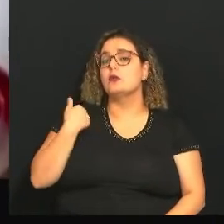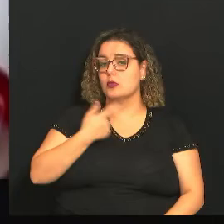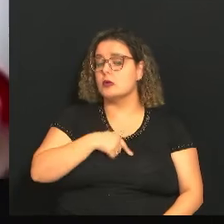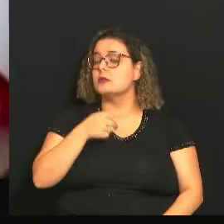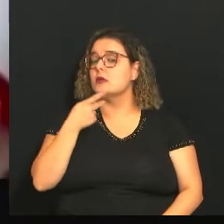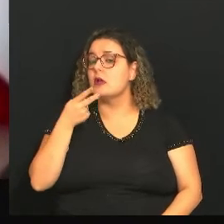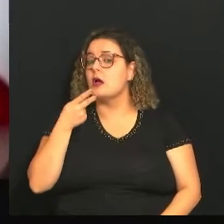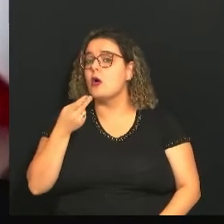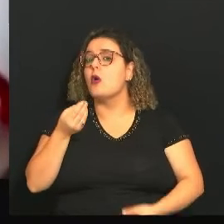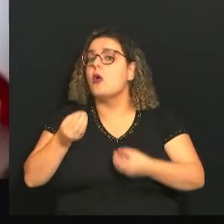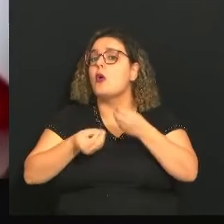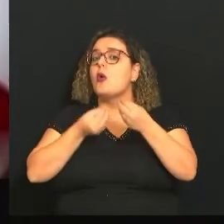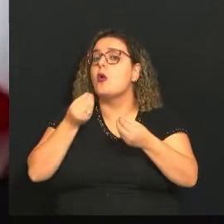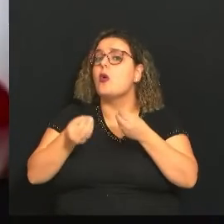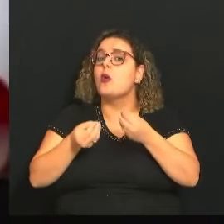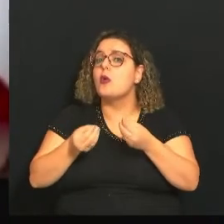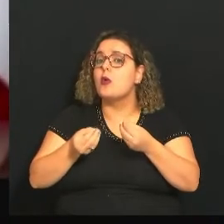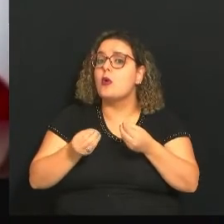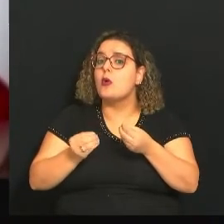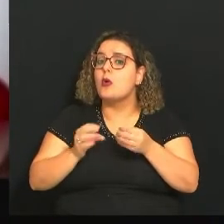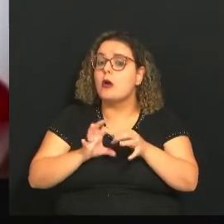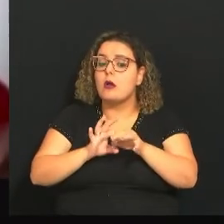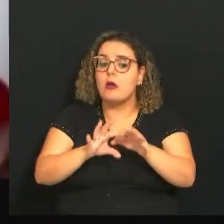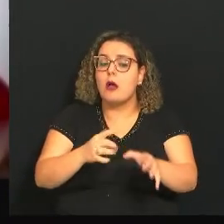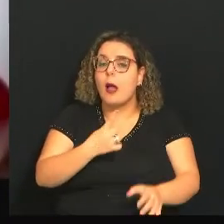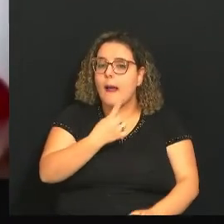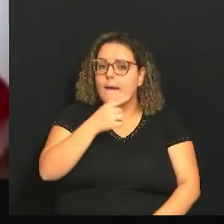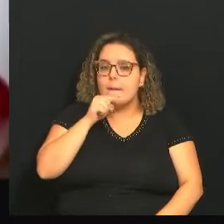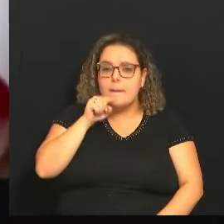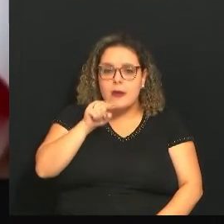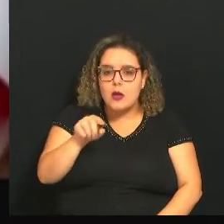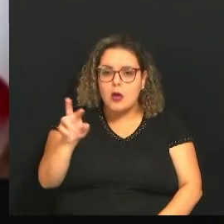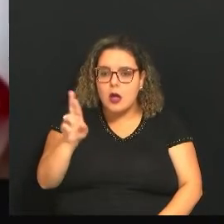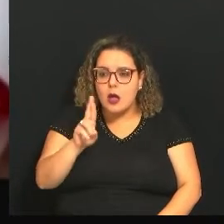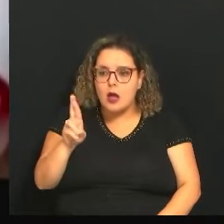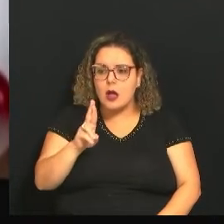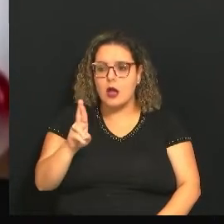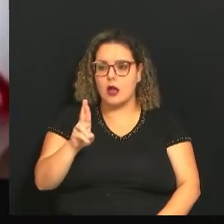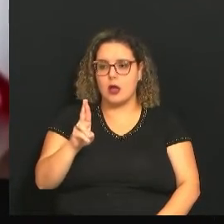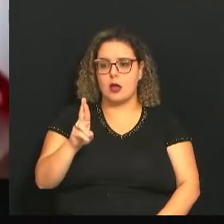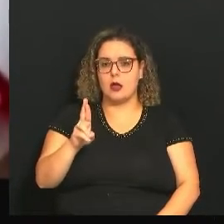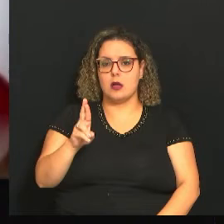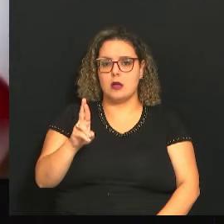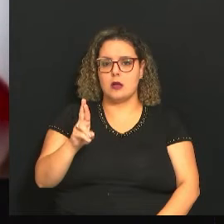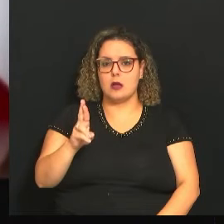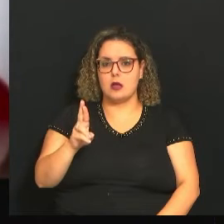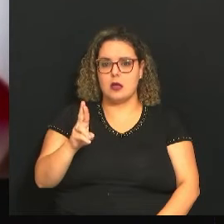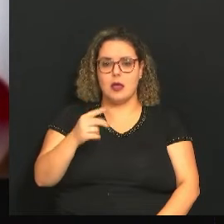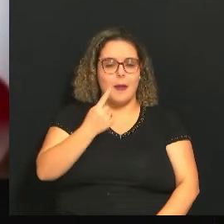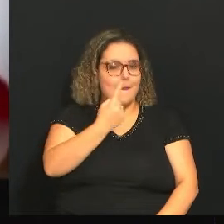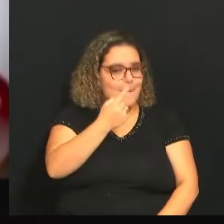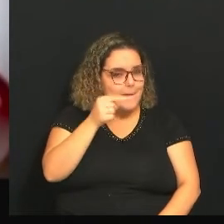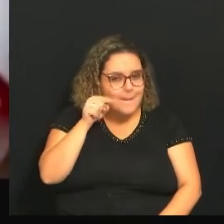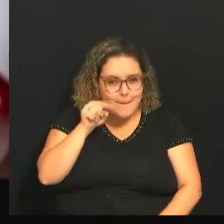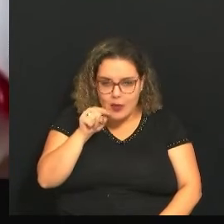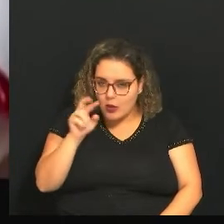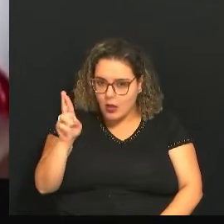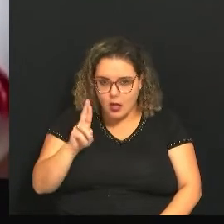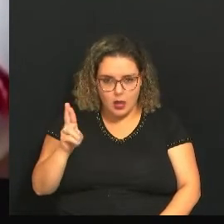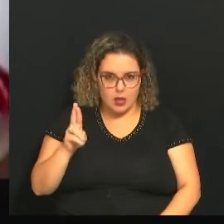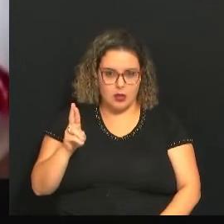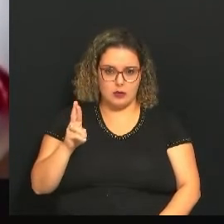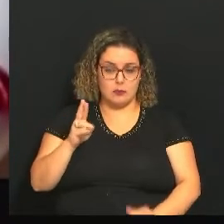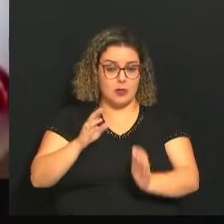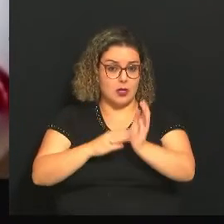deixar R$ 1.000 para concurso público nas ações. Lembra disso, vereadora? R$ 1.000, né?